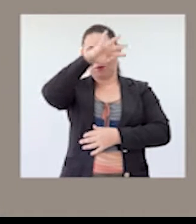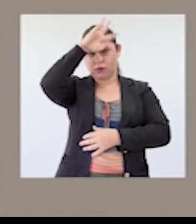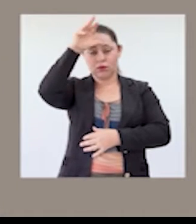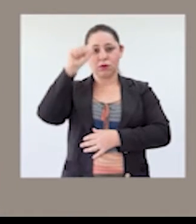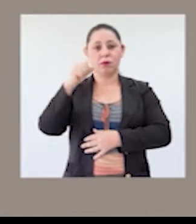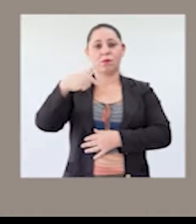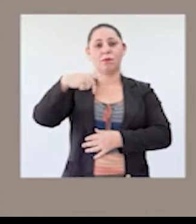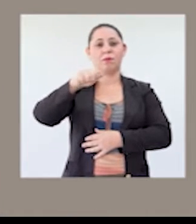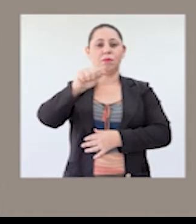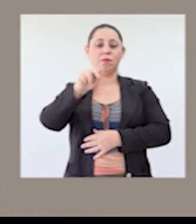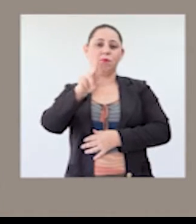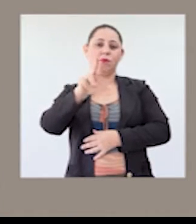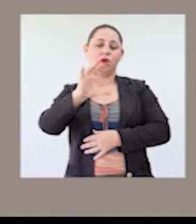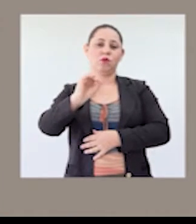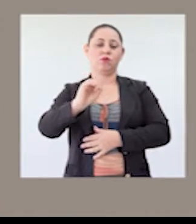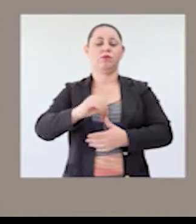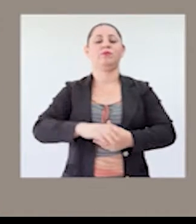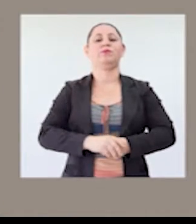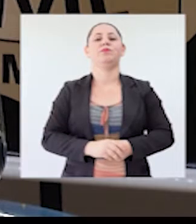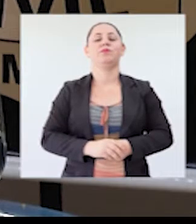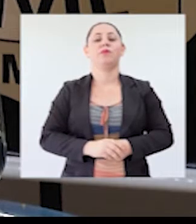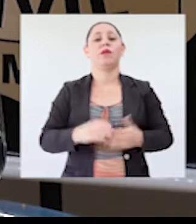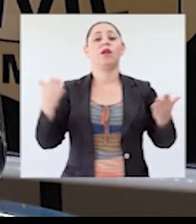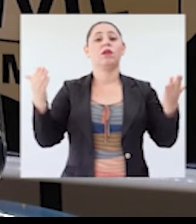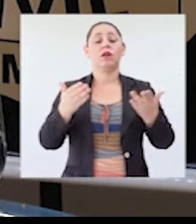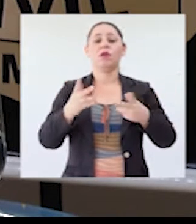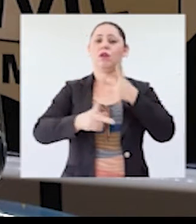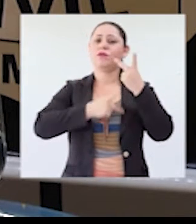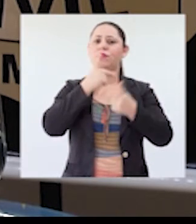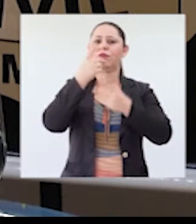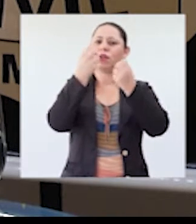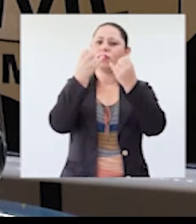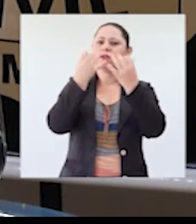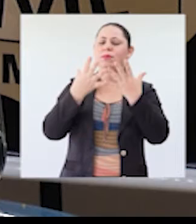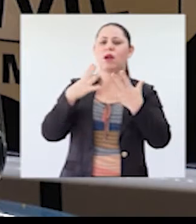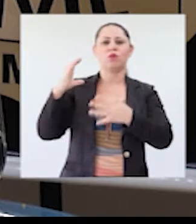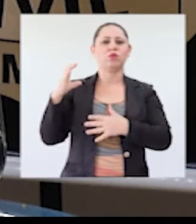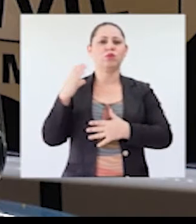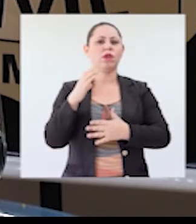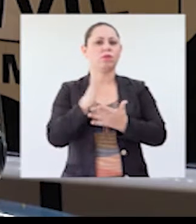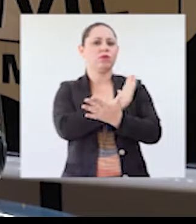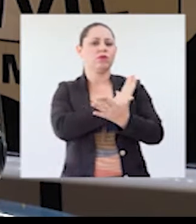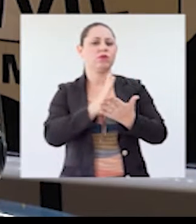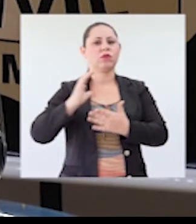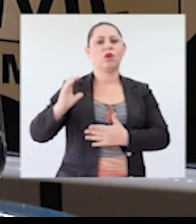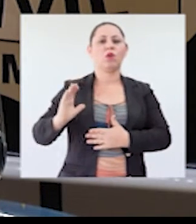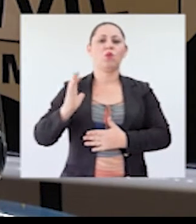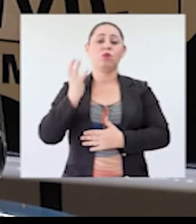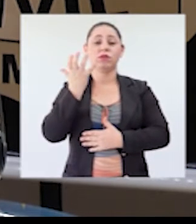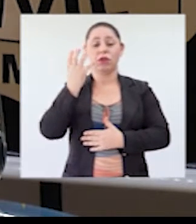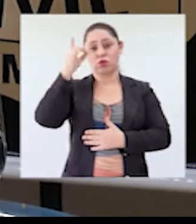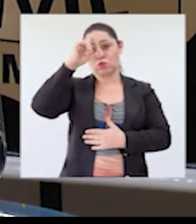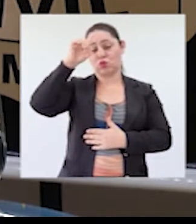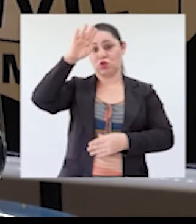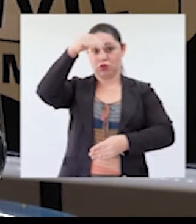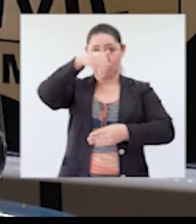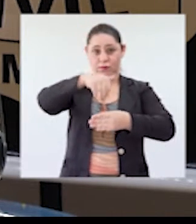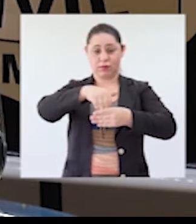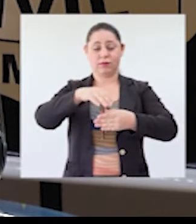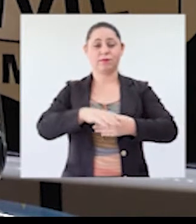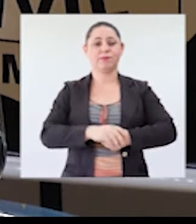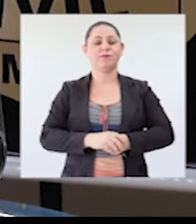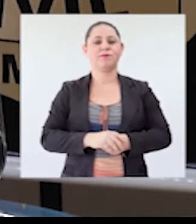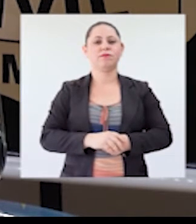Sul, Dr. Paulo Afonso de Oliveira. Vamos falar agora de alguns crimes que são cometidos no dia de votação,